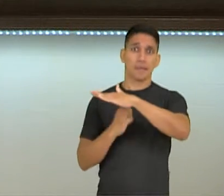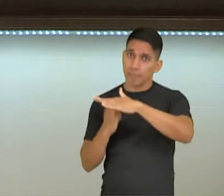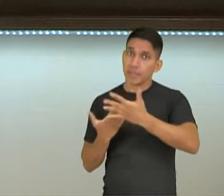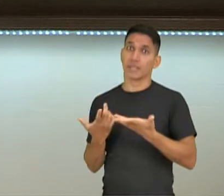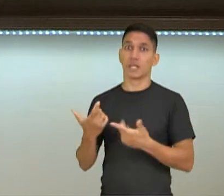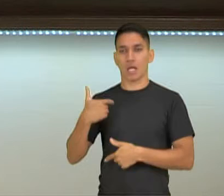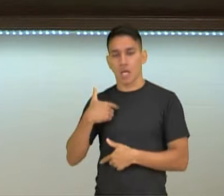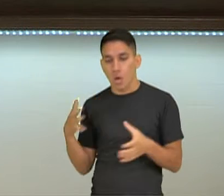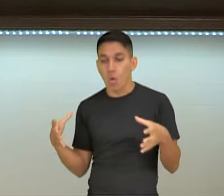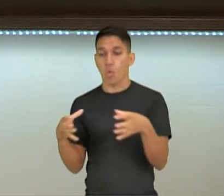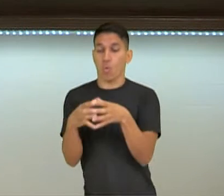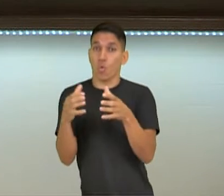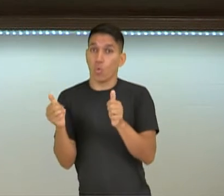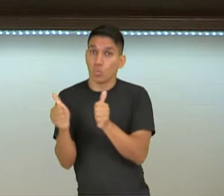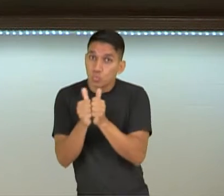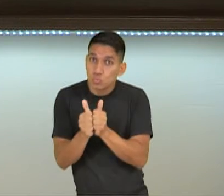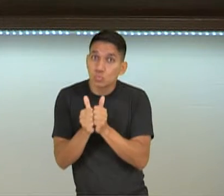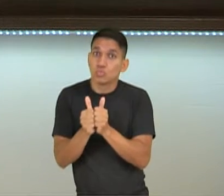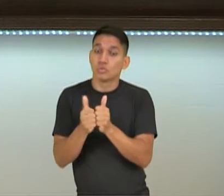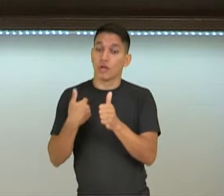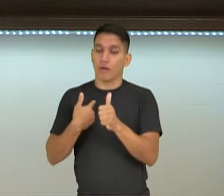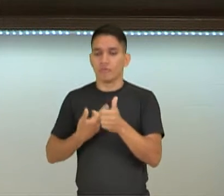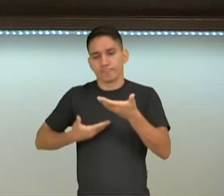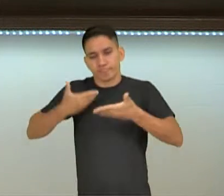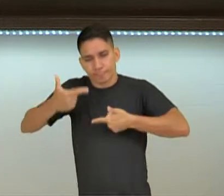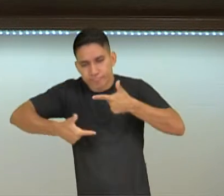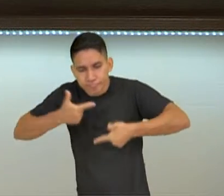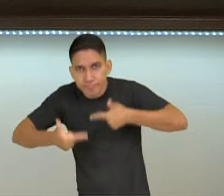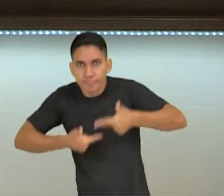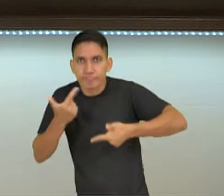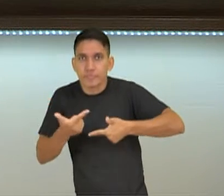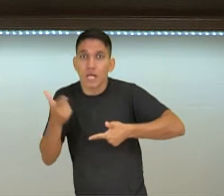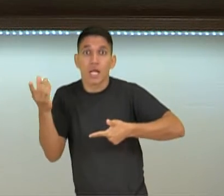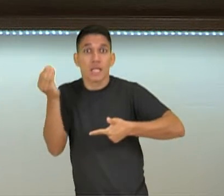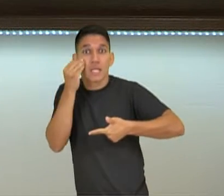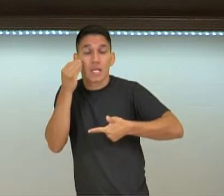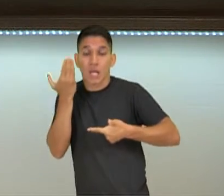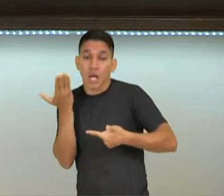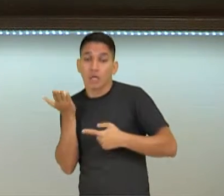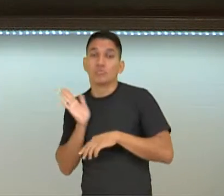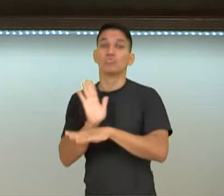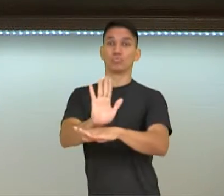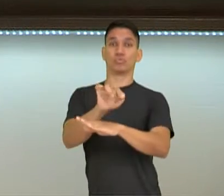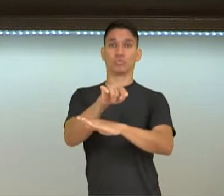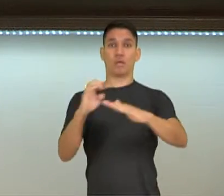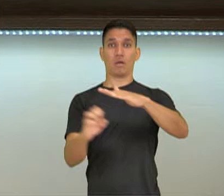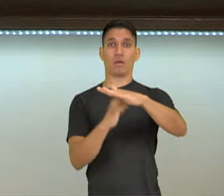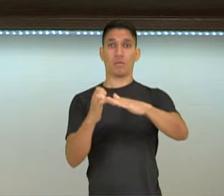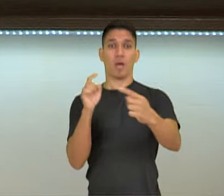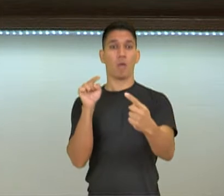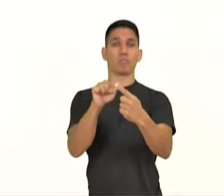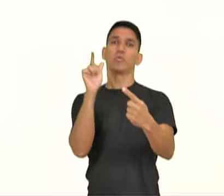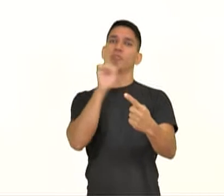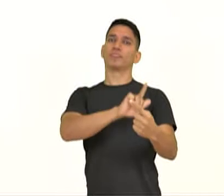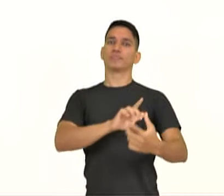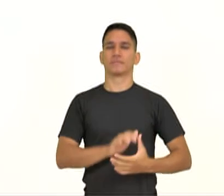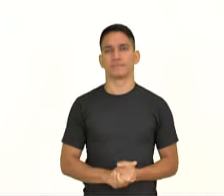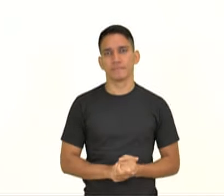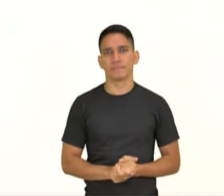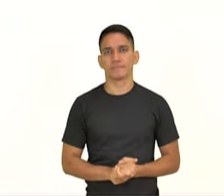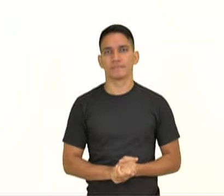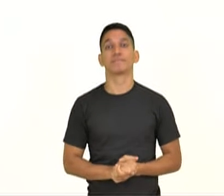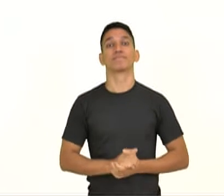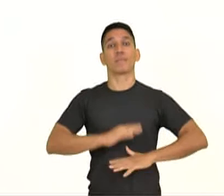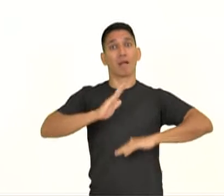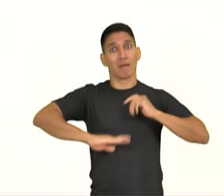agir em conjunto em prol de que a minha empresa consiga atingir algum objetivo. É a prática